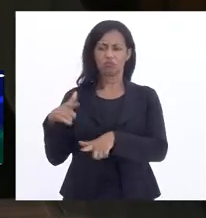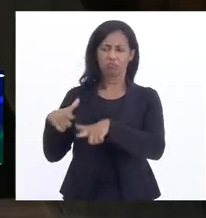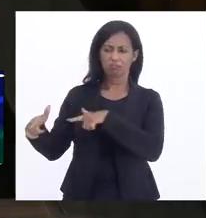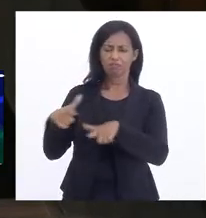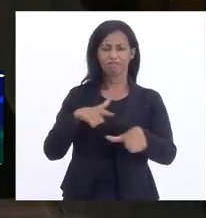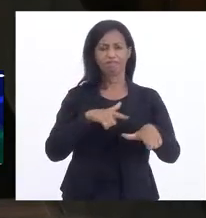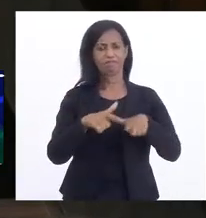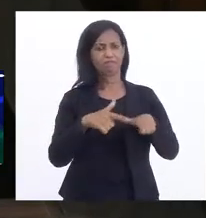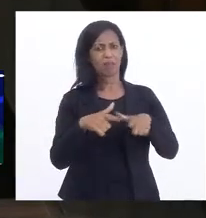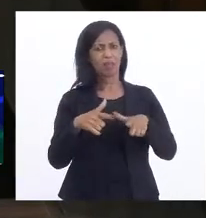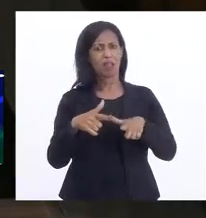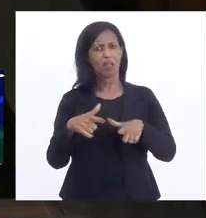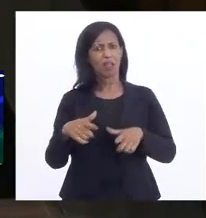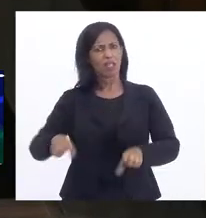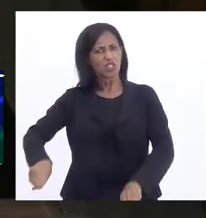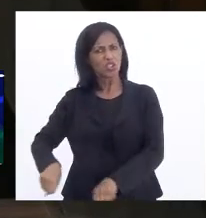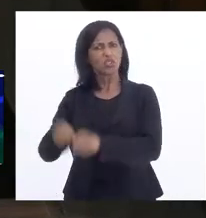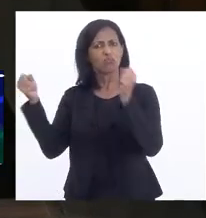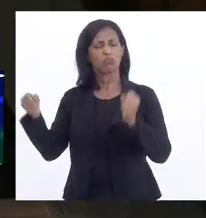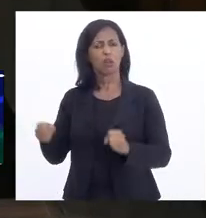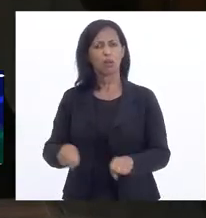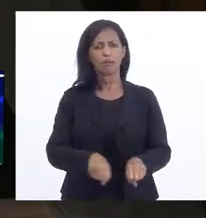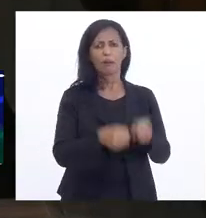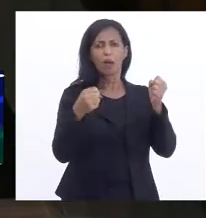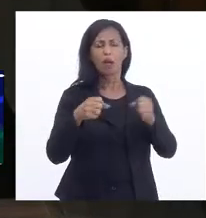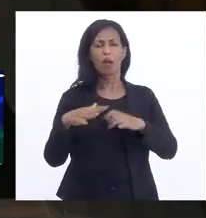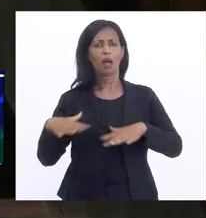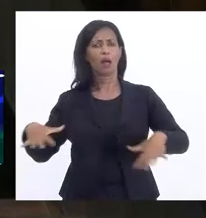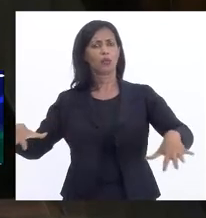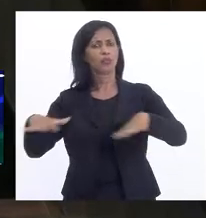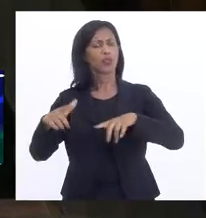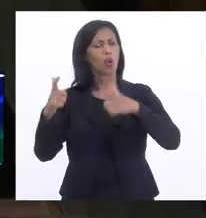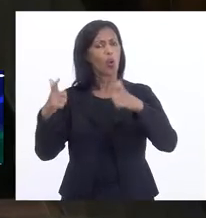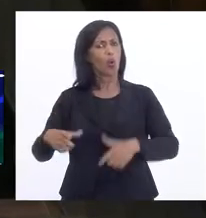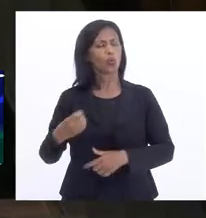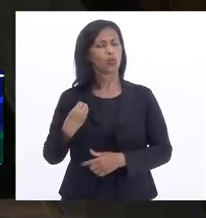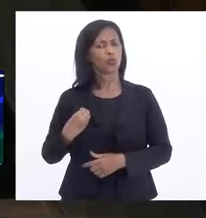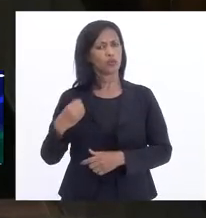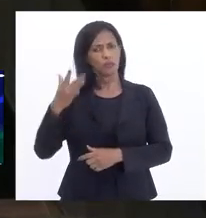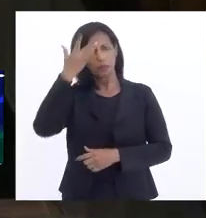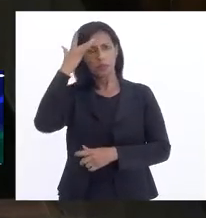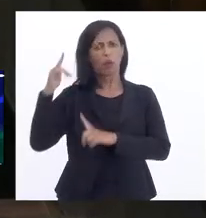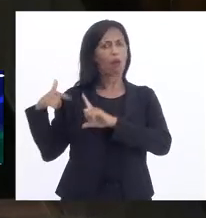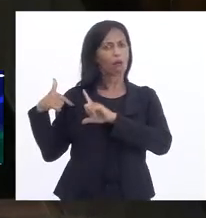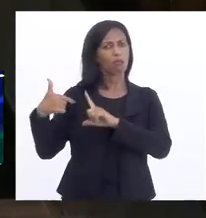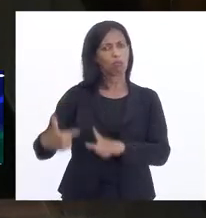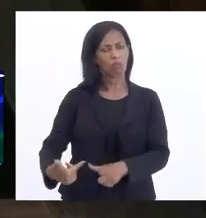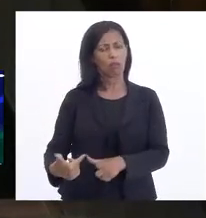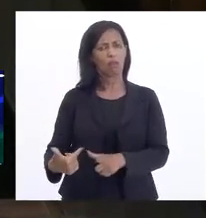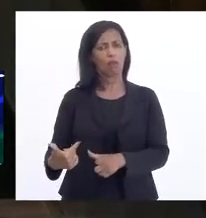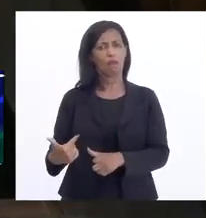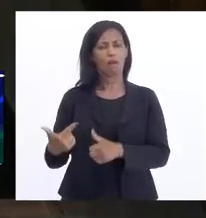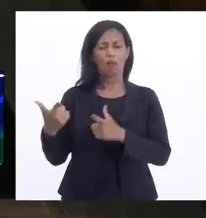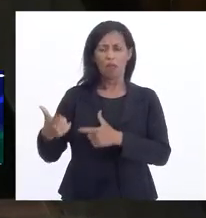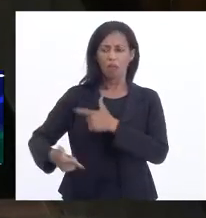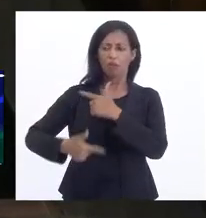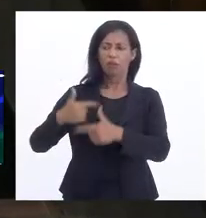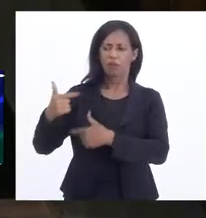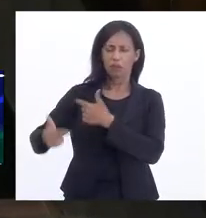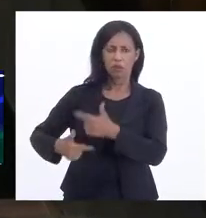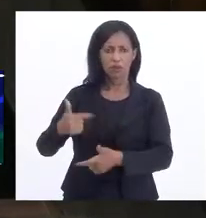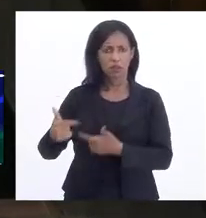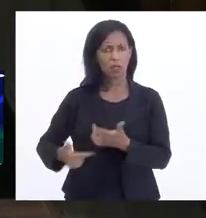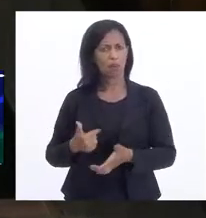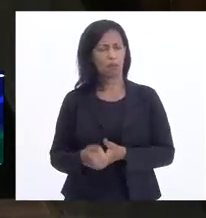são predatórias aos territórios onde vivem as comunidades tradicionais, envolvidas em grilagem, muitas